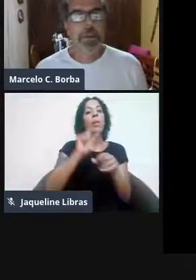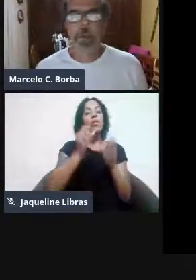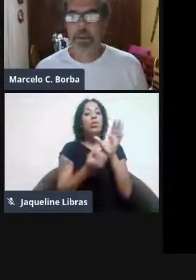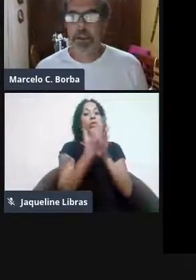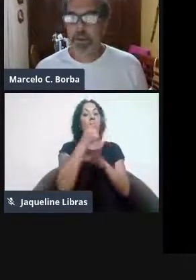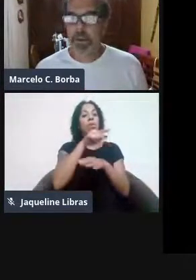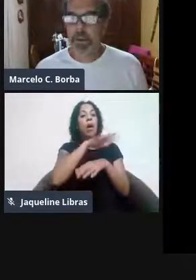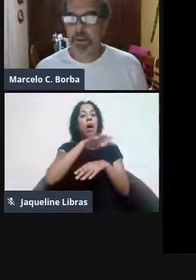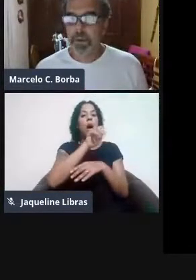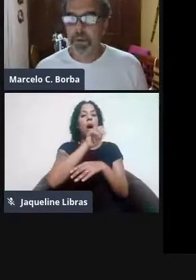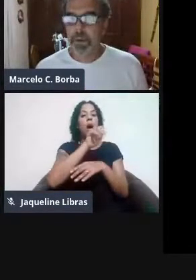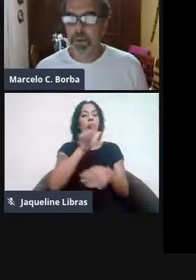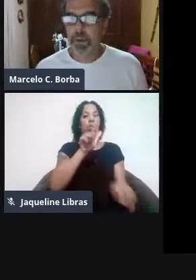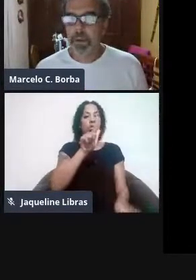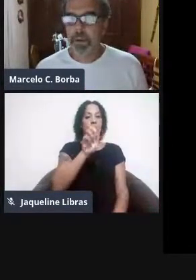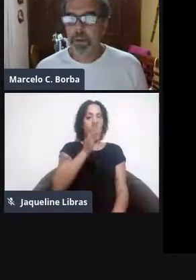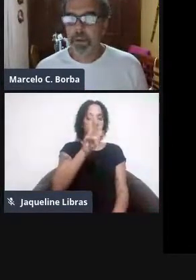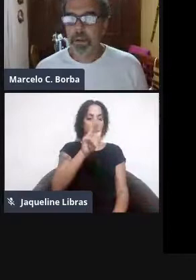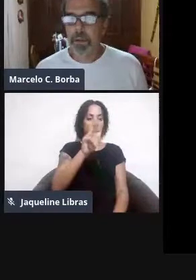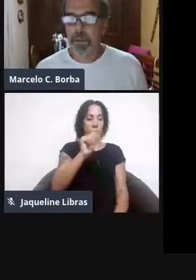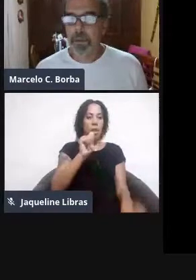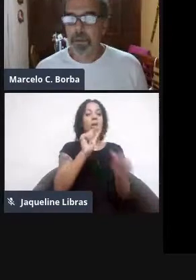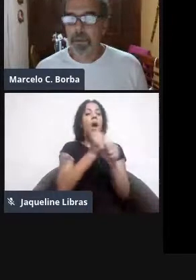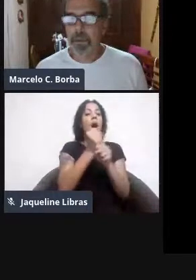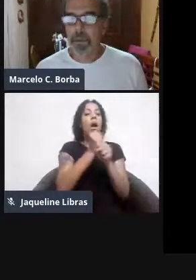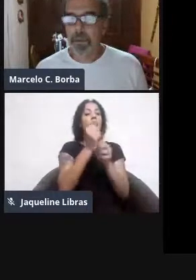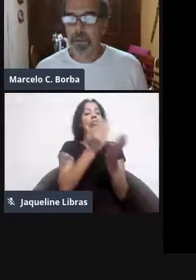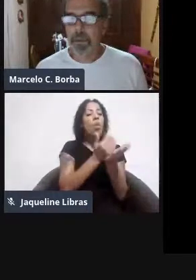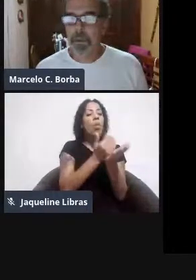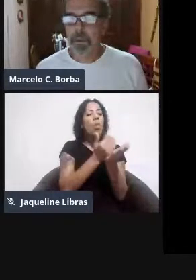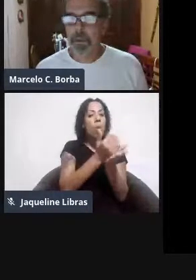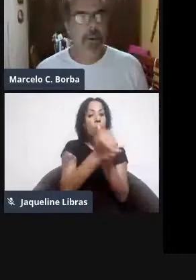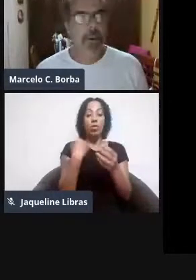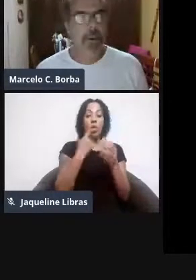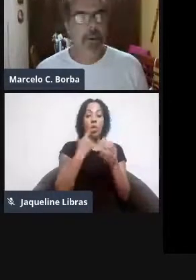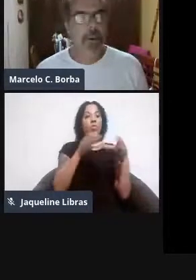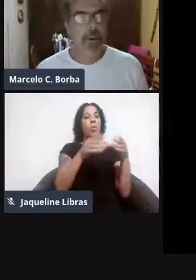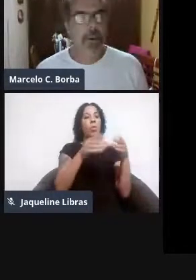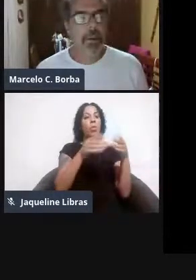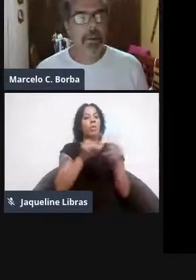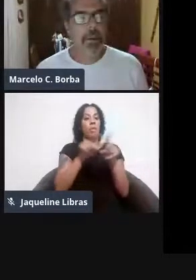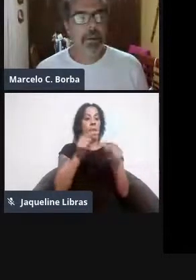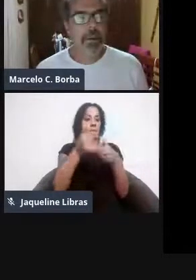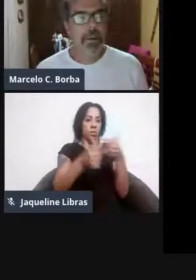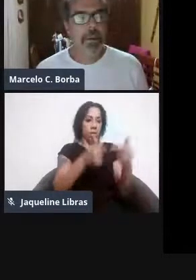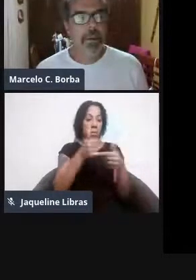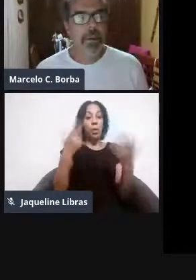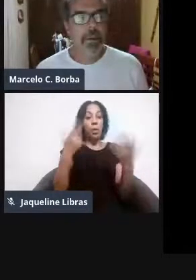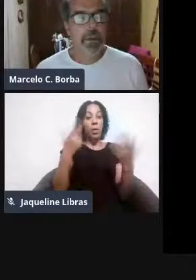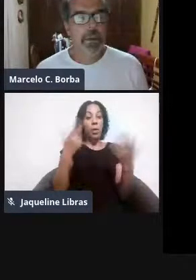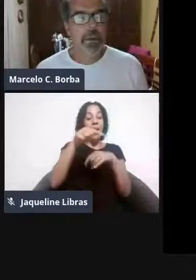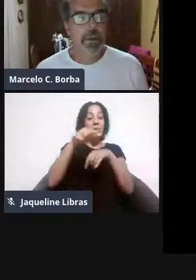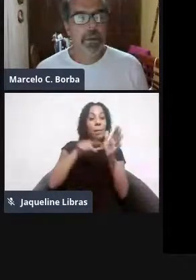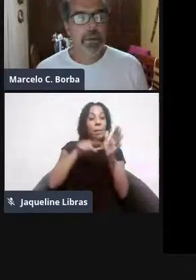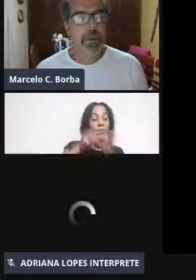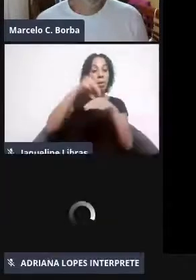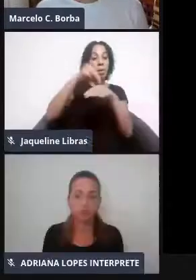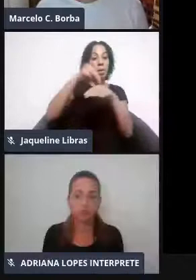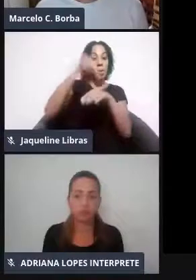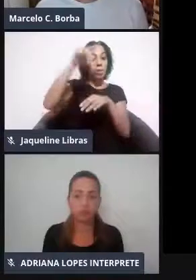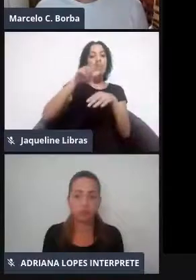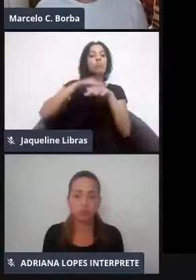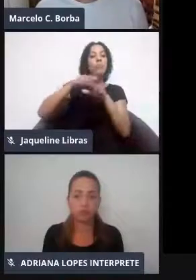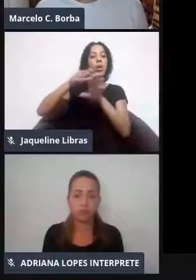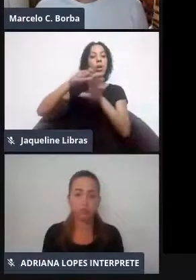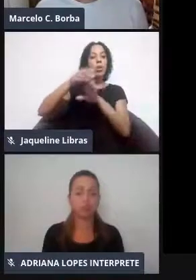álgebra nos anos iniciais, o nosso grupo também trabalha. Então, essa pesquisa de mestrado, que foi orientada por mim e